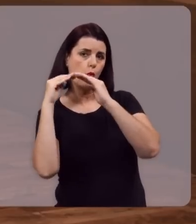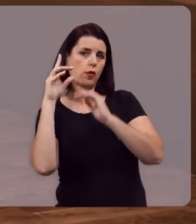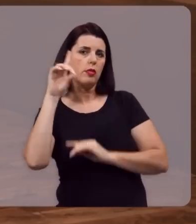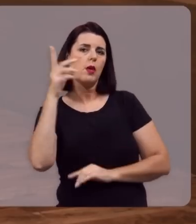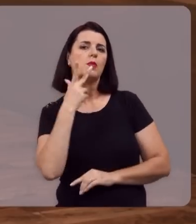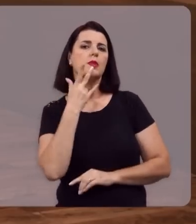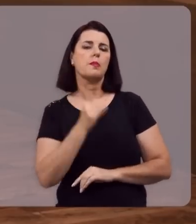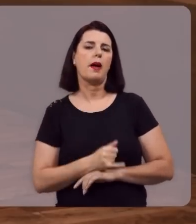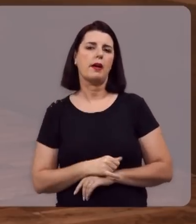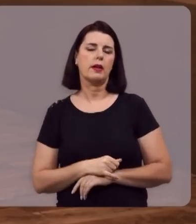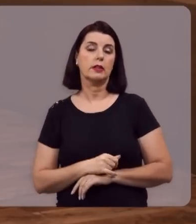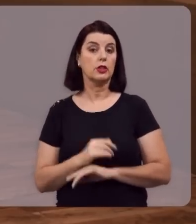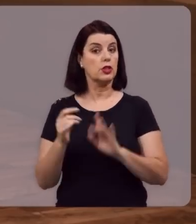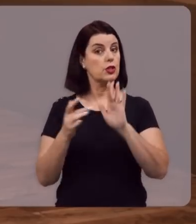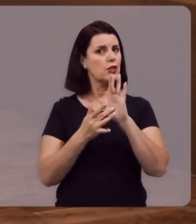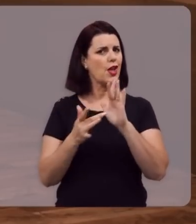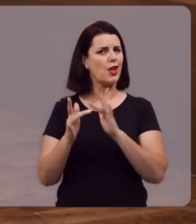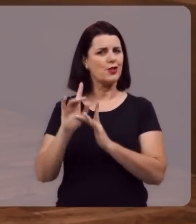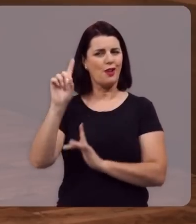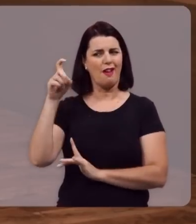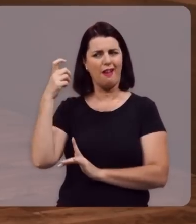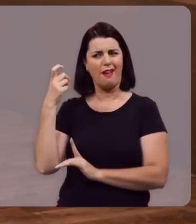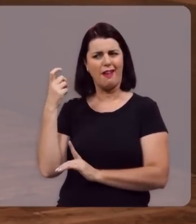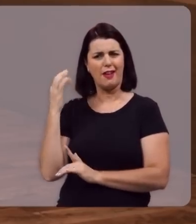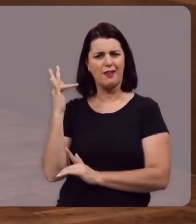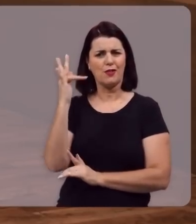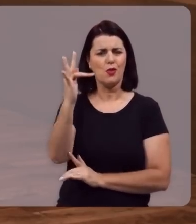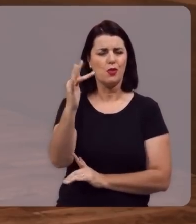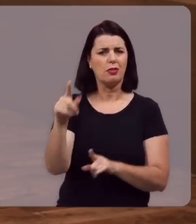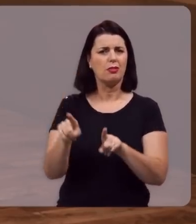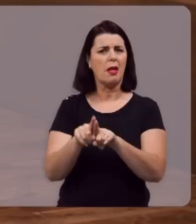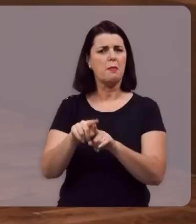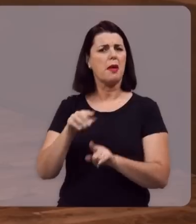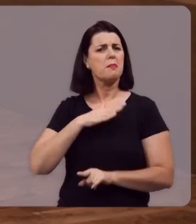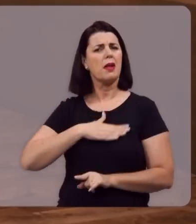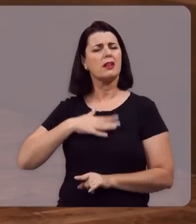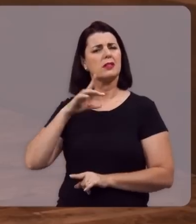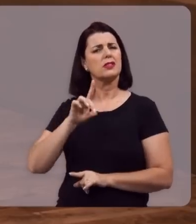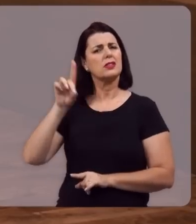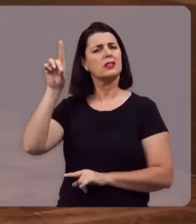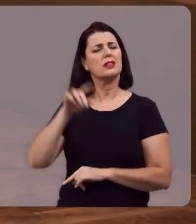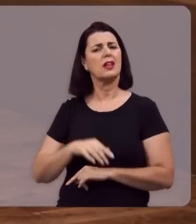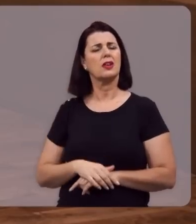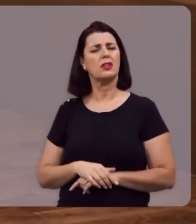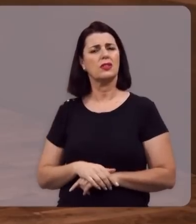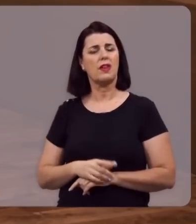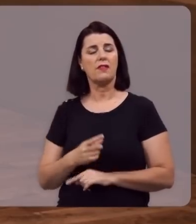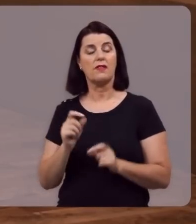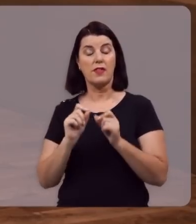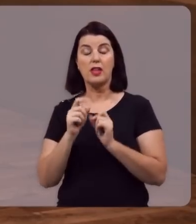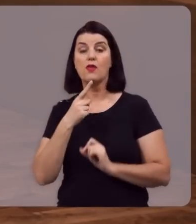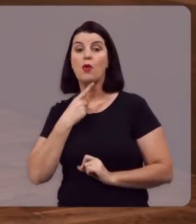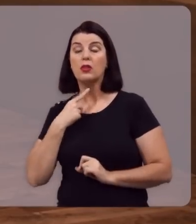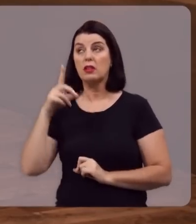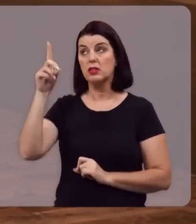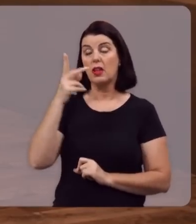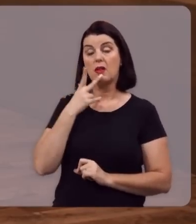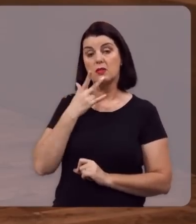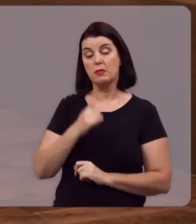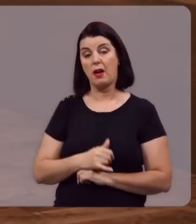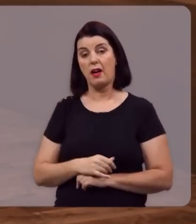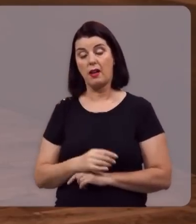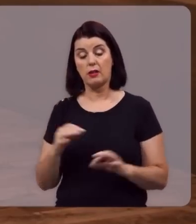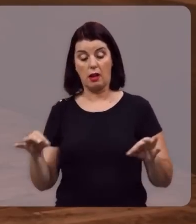com o Pai. Jesus era e é o prazer do Pai. Jesus veio para fazer a vontade do Pai.